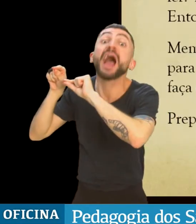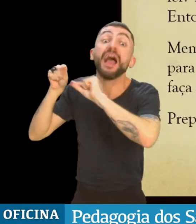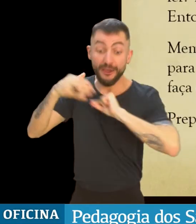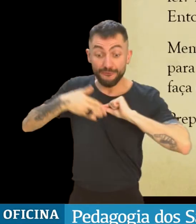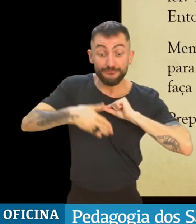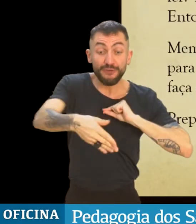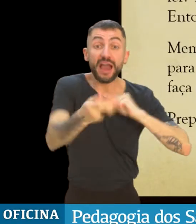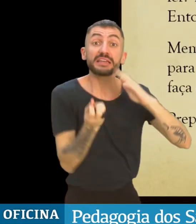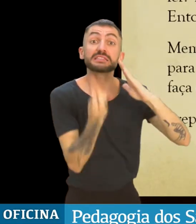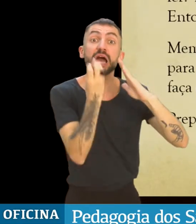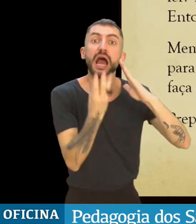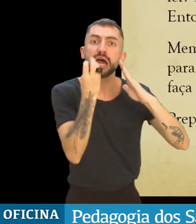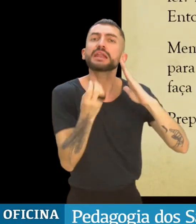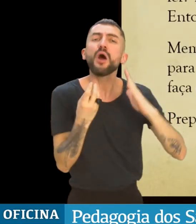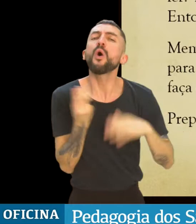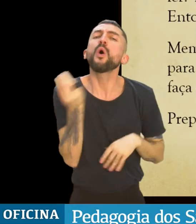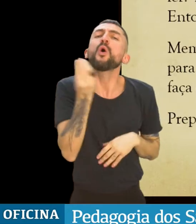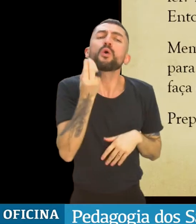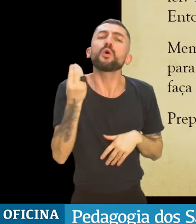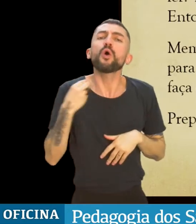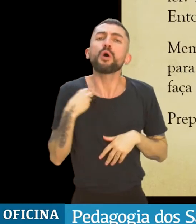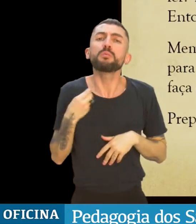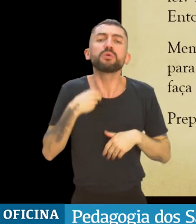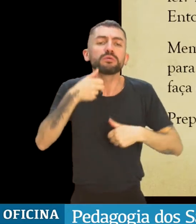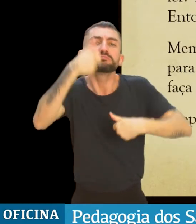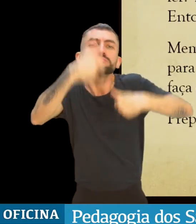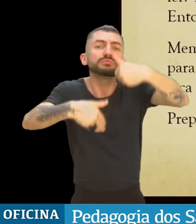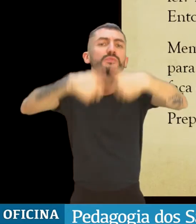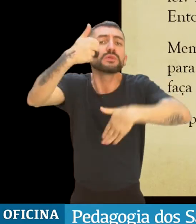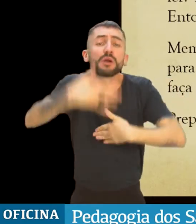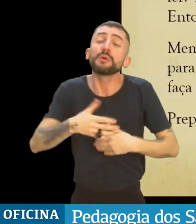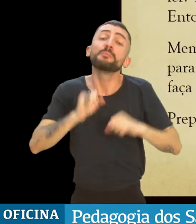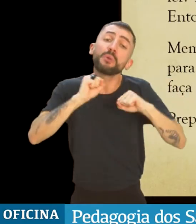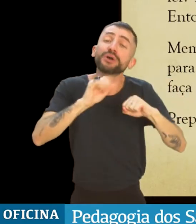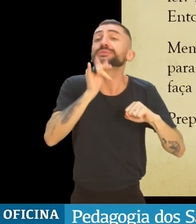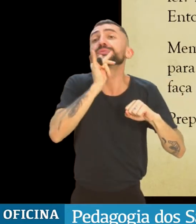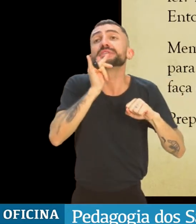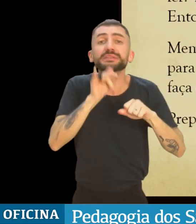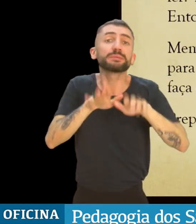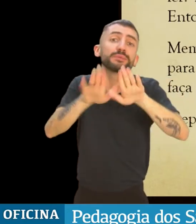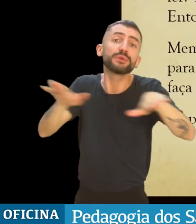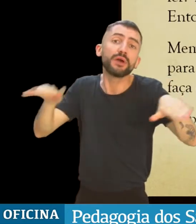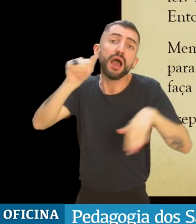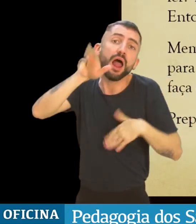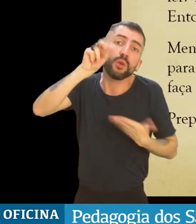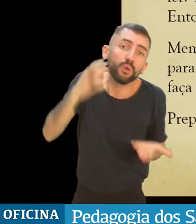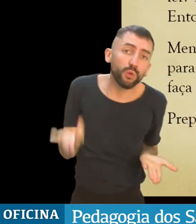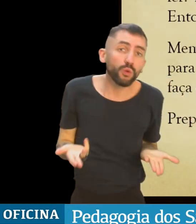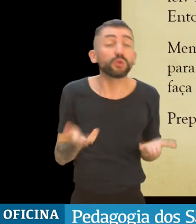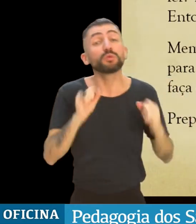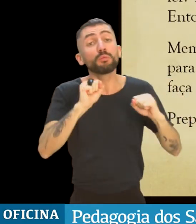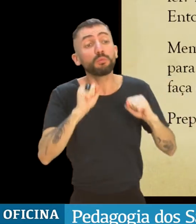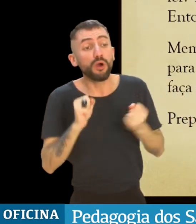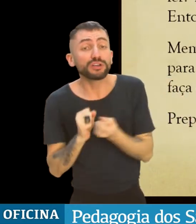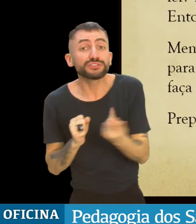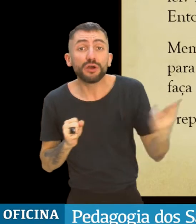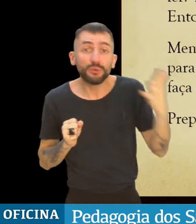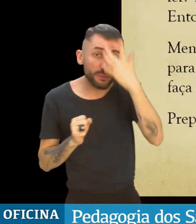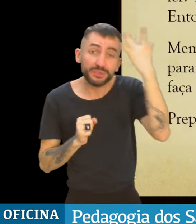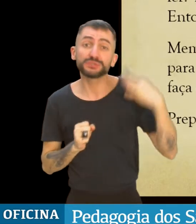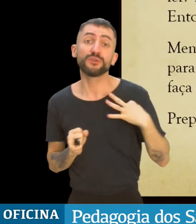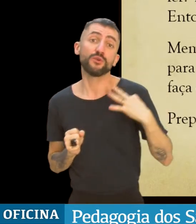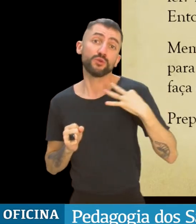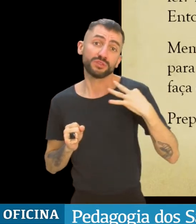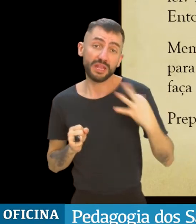referências para o seu público-alvo, né? Sejam eles estudantes, voluntários, frequentadores espontâneos